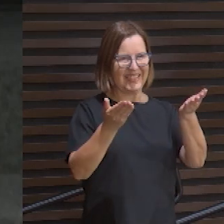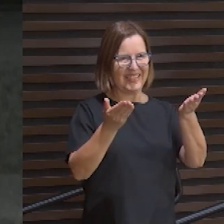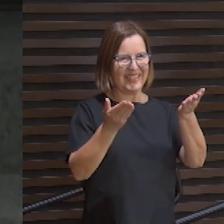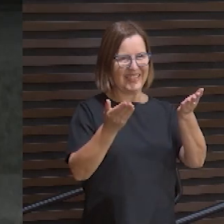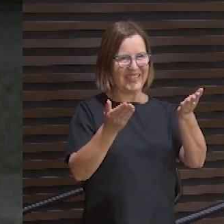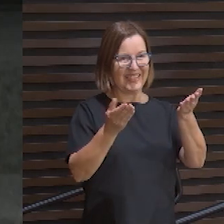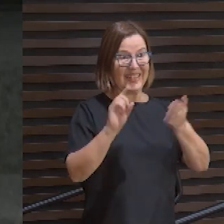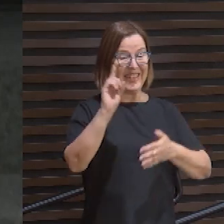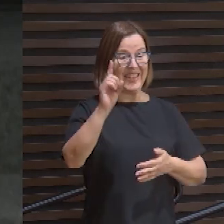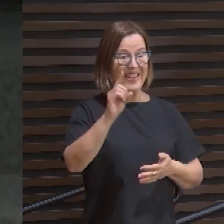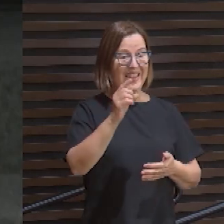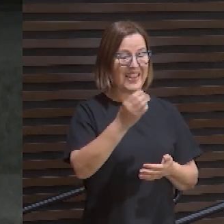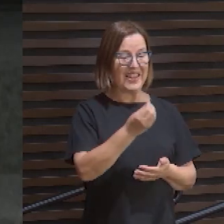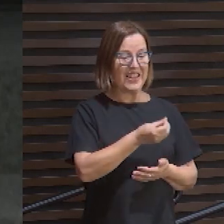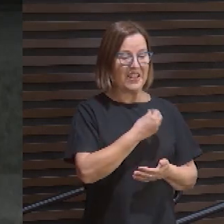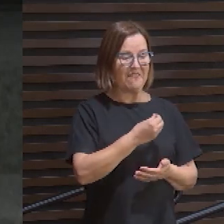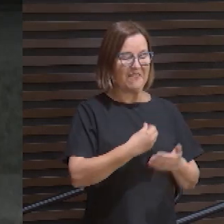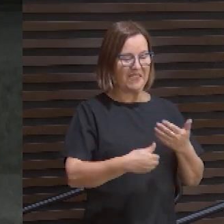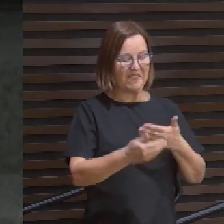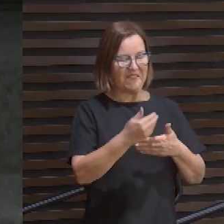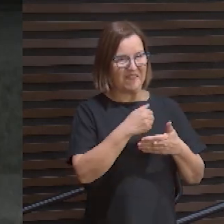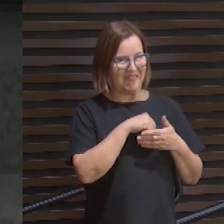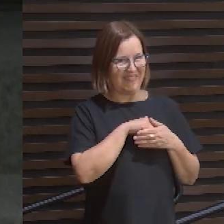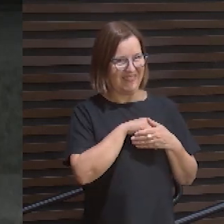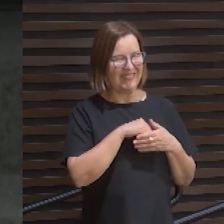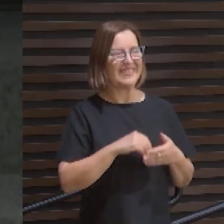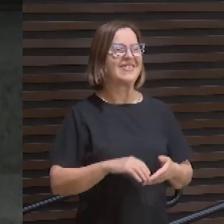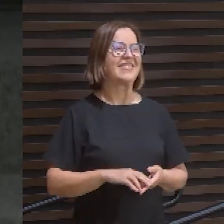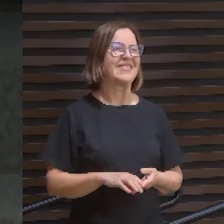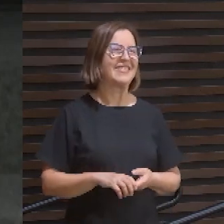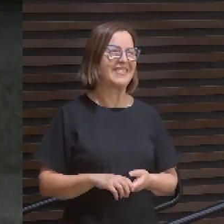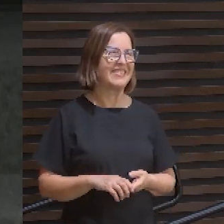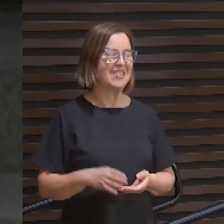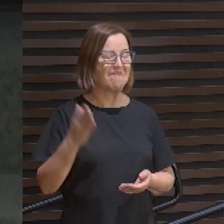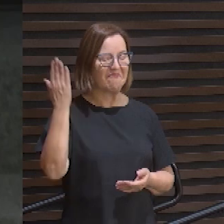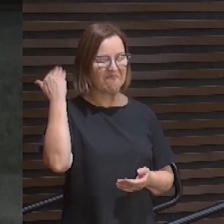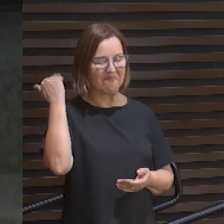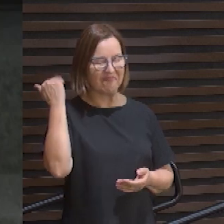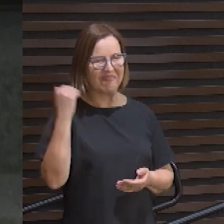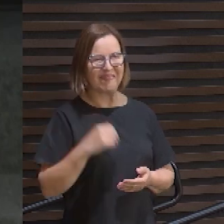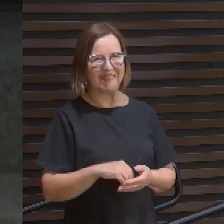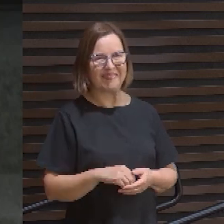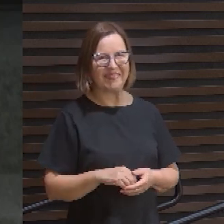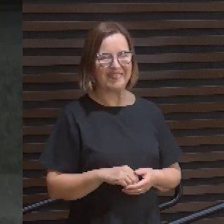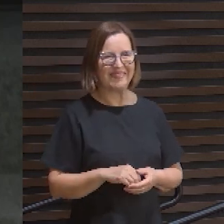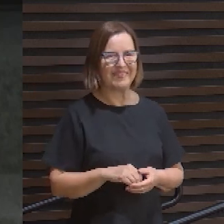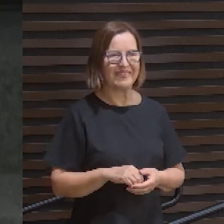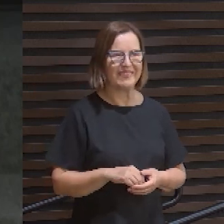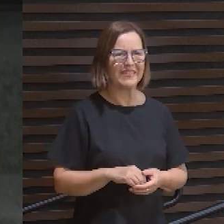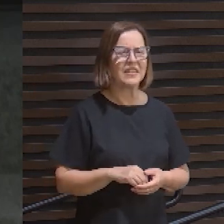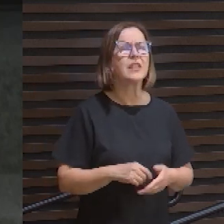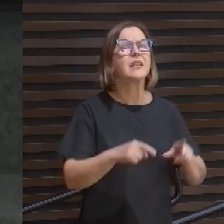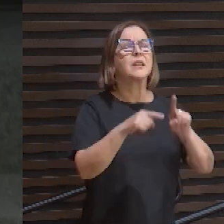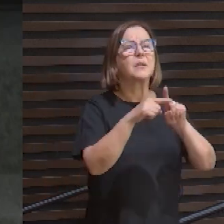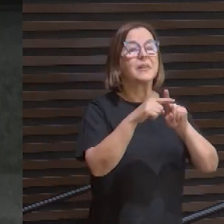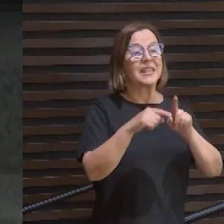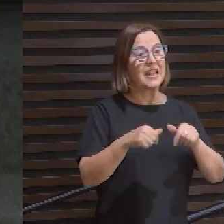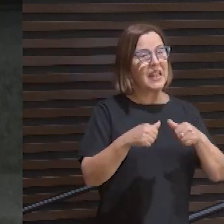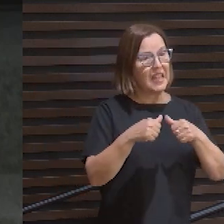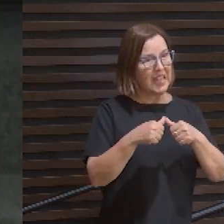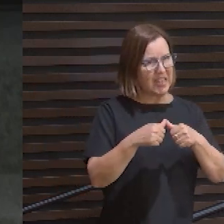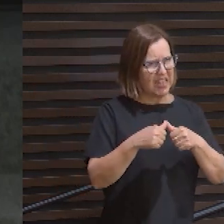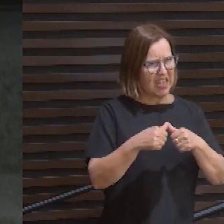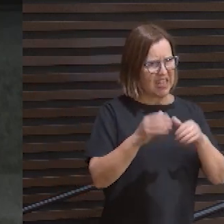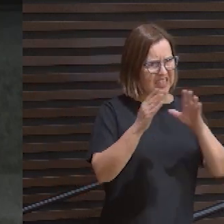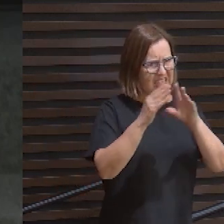Ele quem vive em mim. Olha, lá atrás. Que conversa é essa de essa igreja é a única que